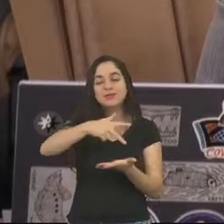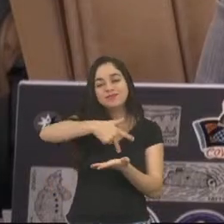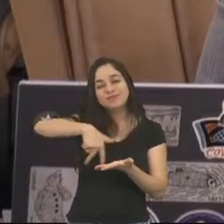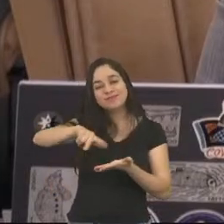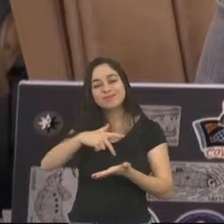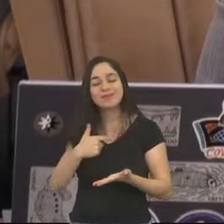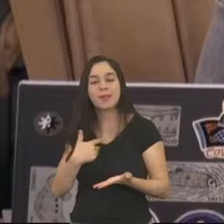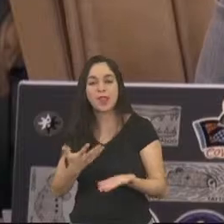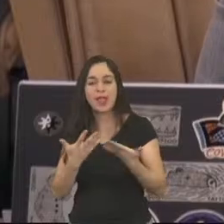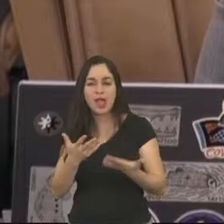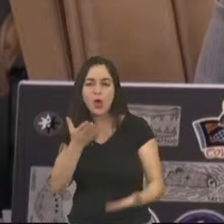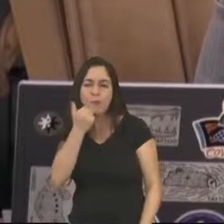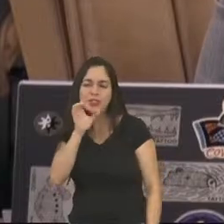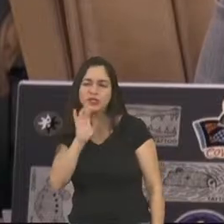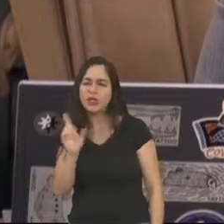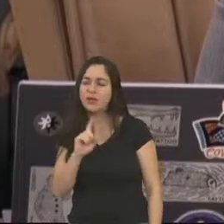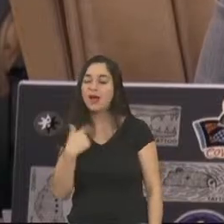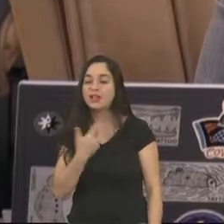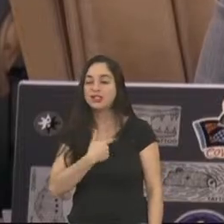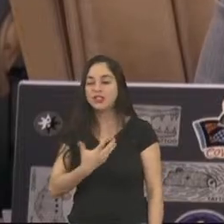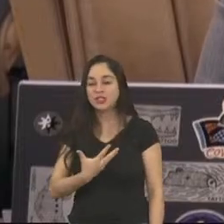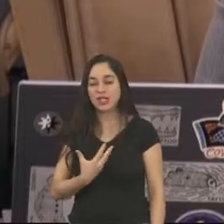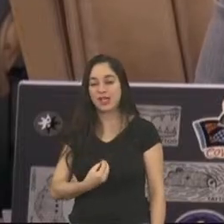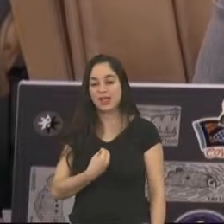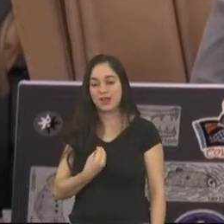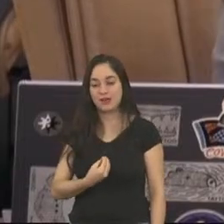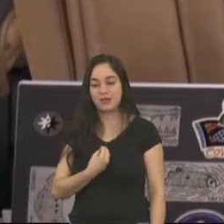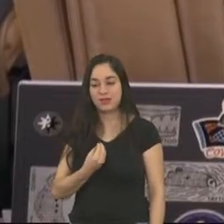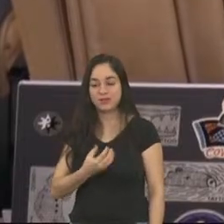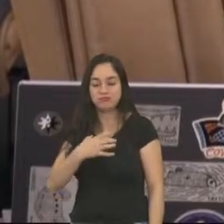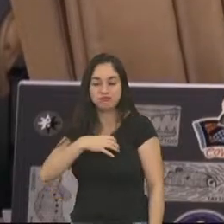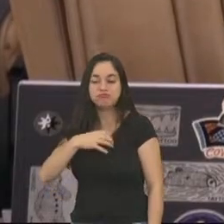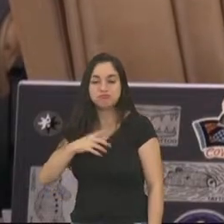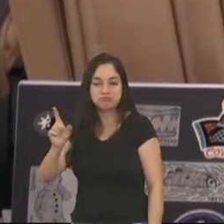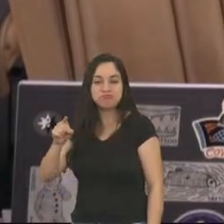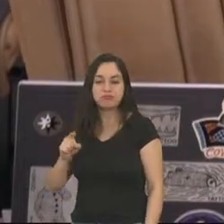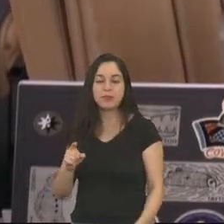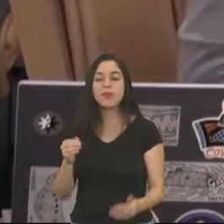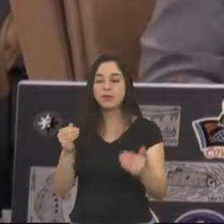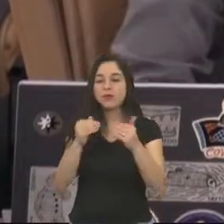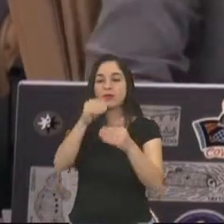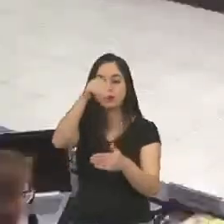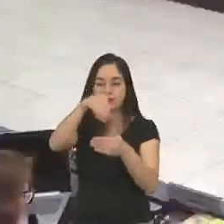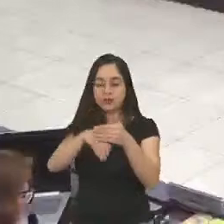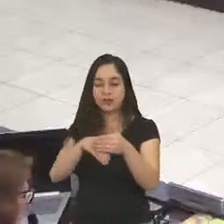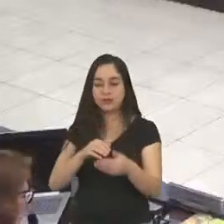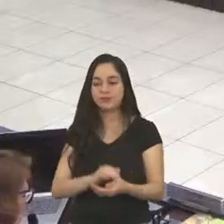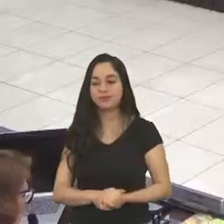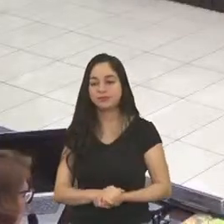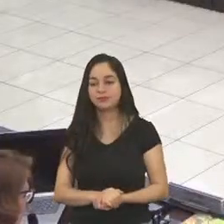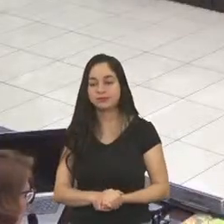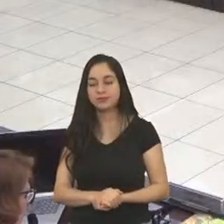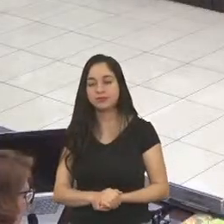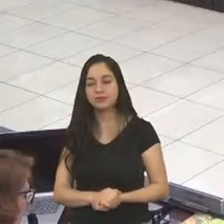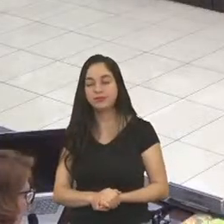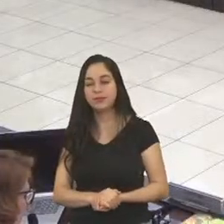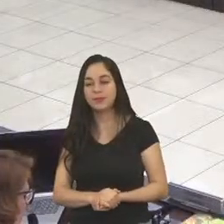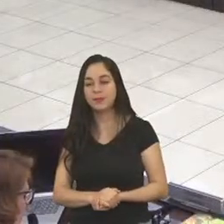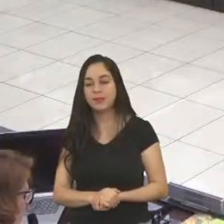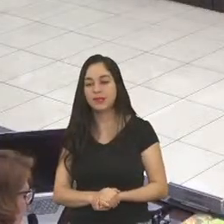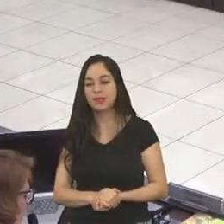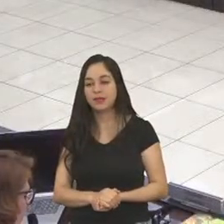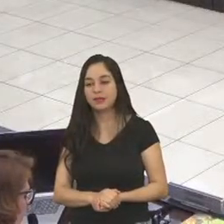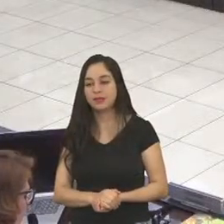só comida, a gente quer a vida como a vida quer. Favorável. Como vota o vereador Hernani